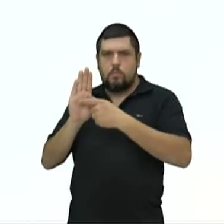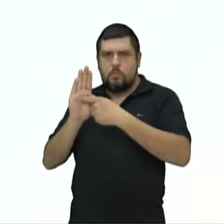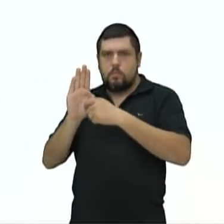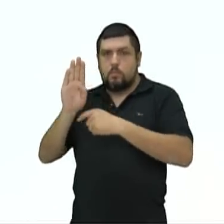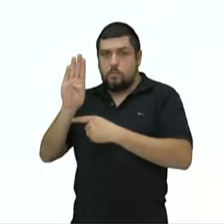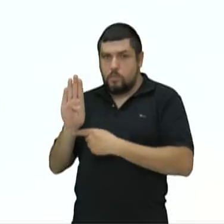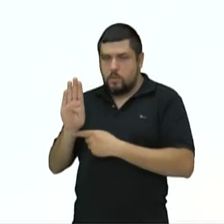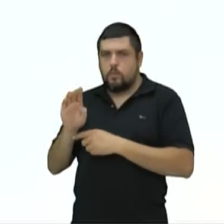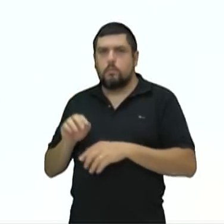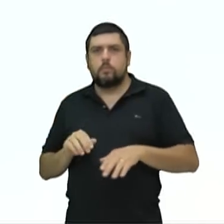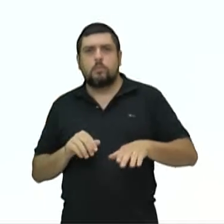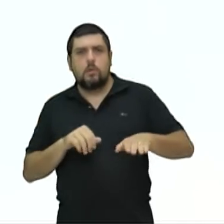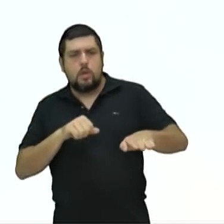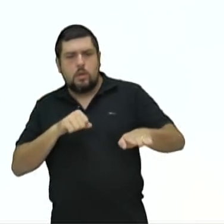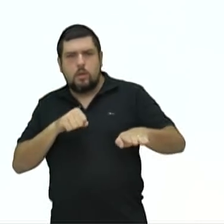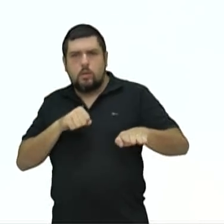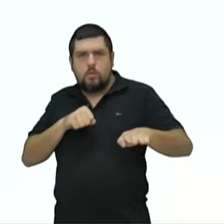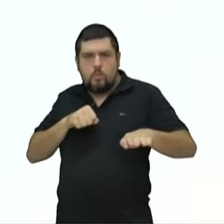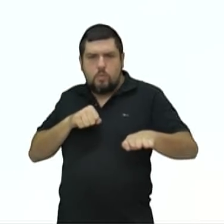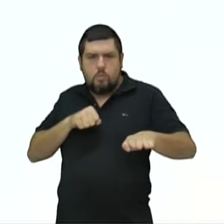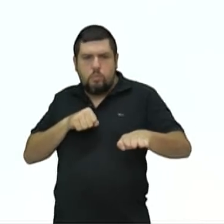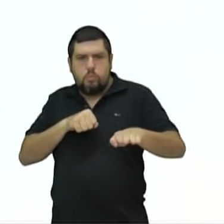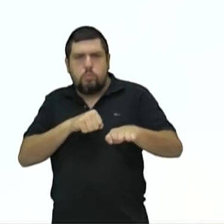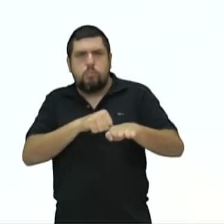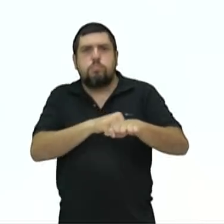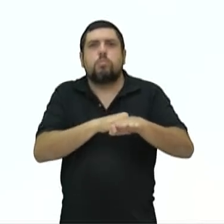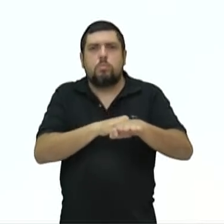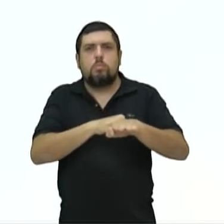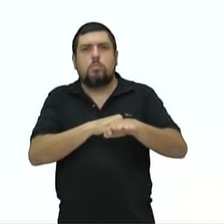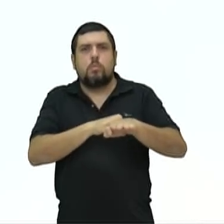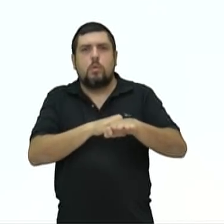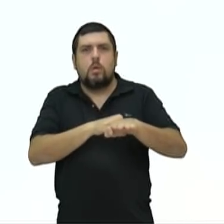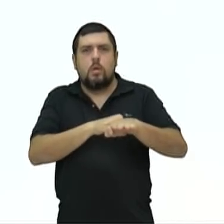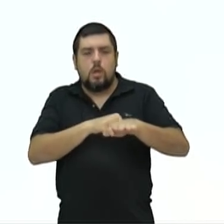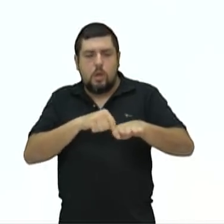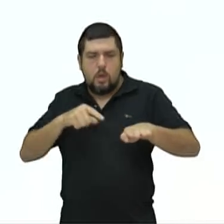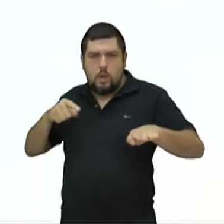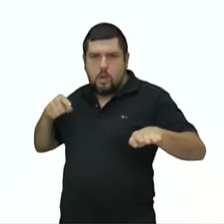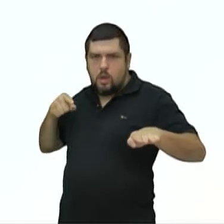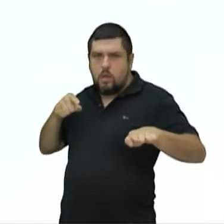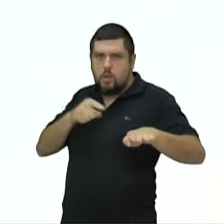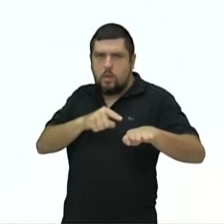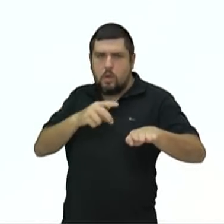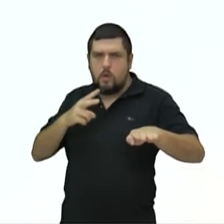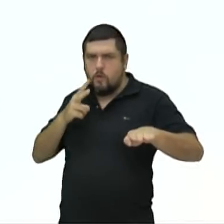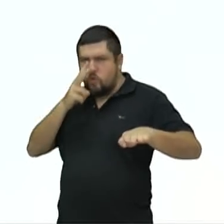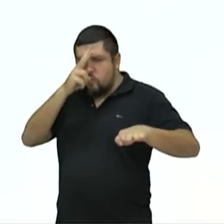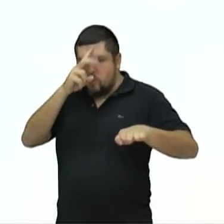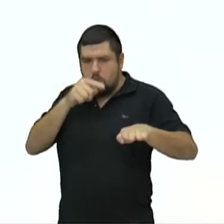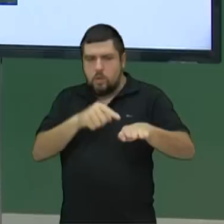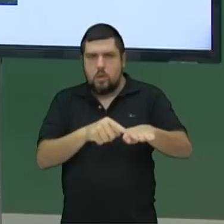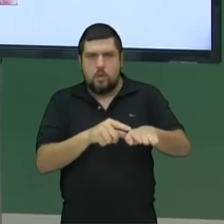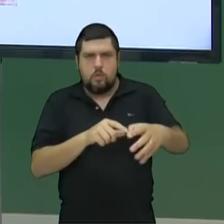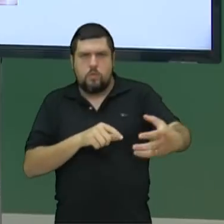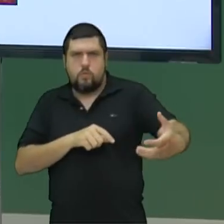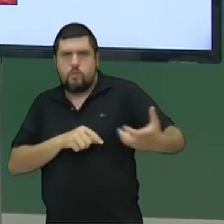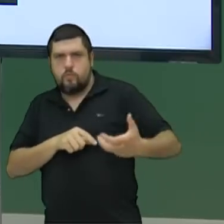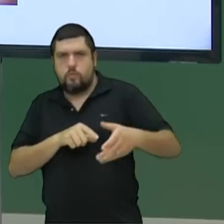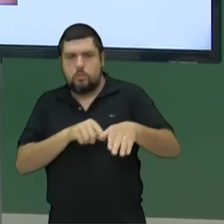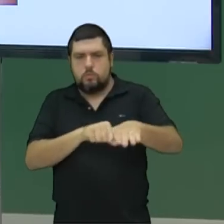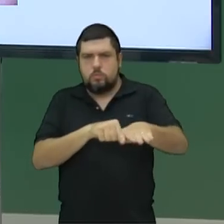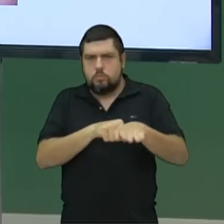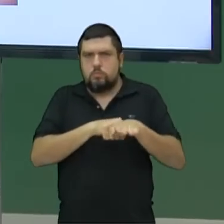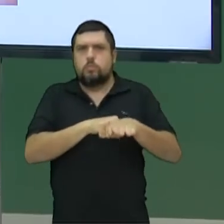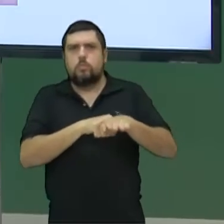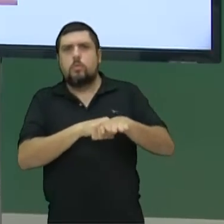imprimirá imprimirá no corpo A outra força. Então, isso aqui, certo? Já dá